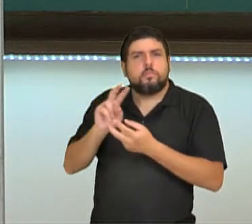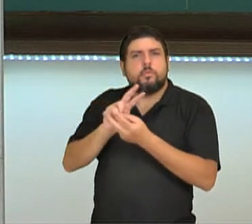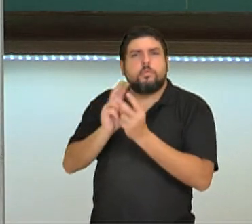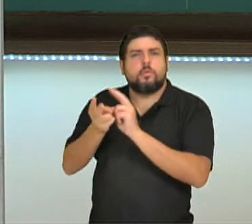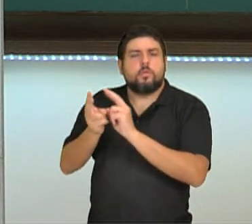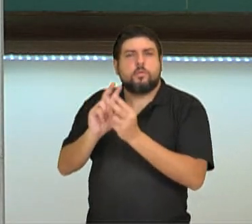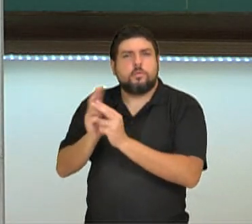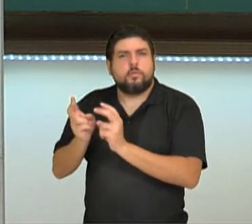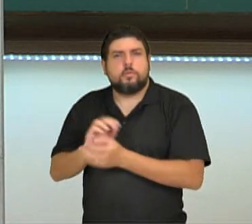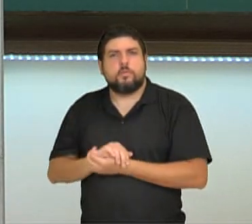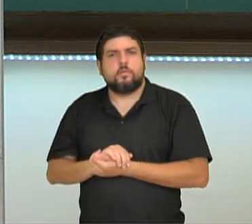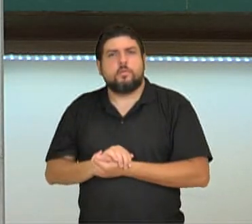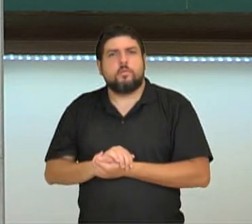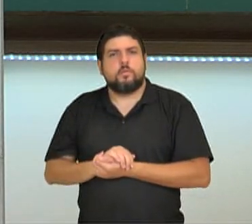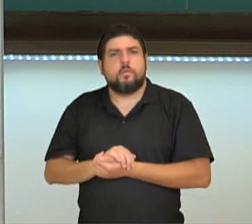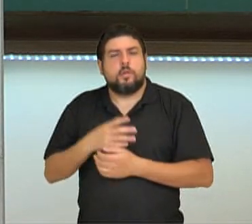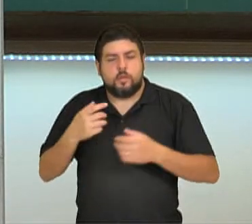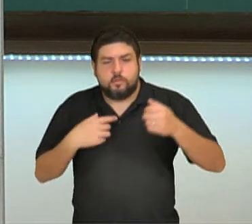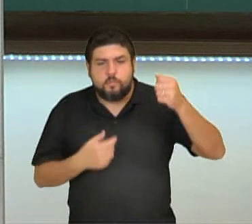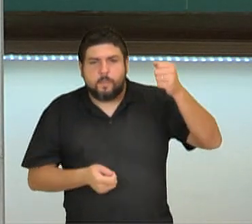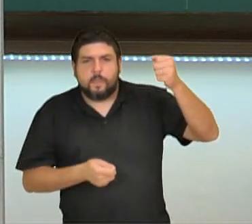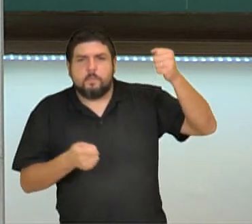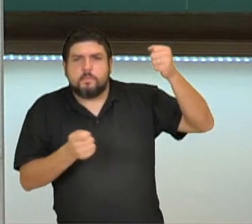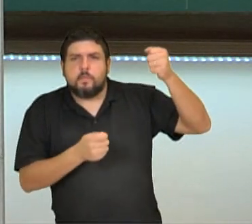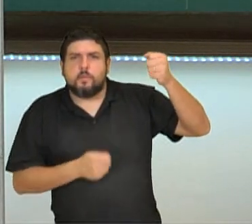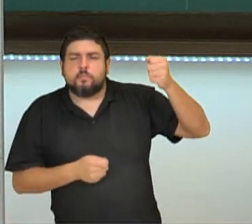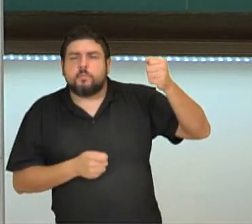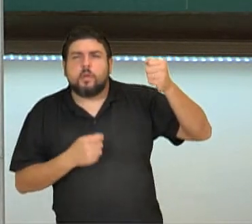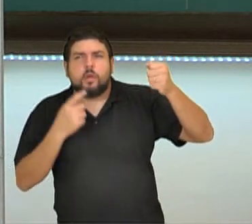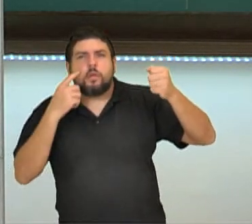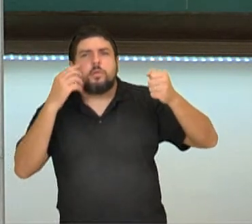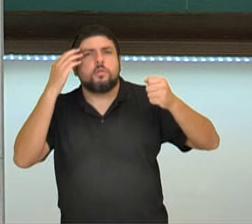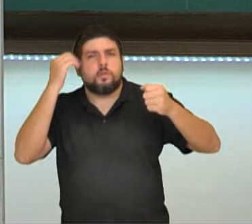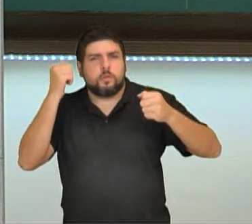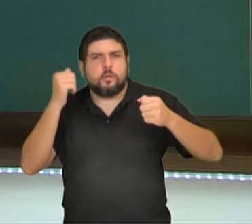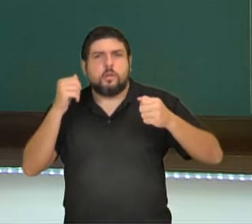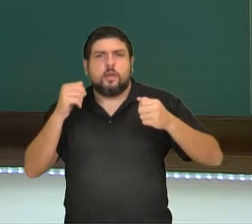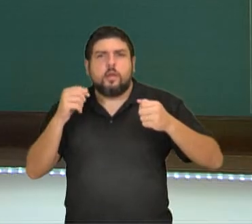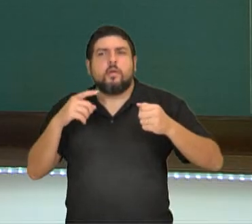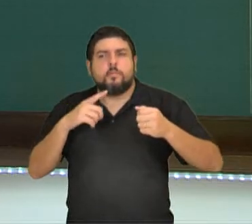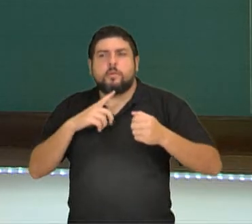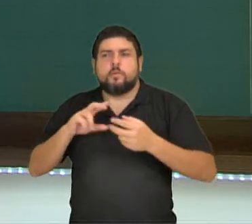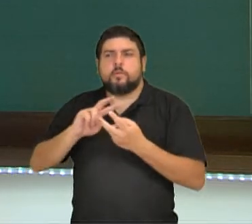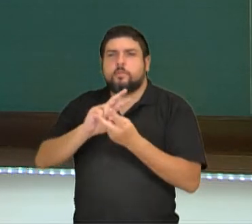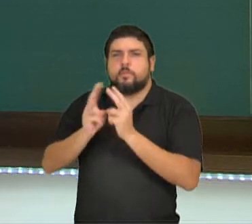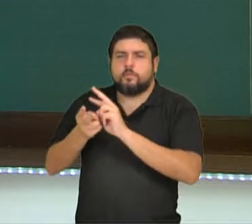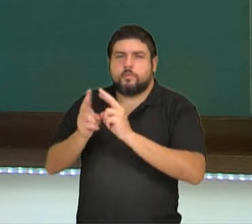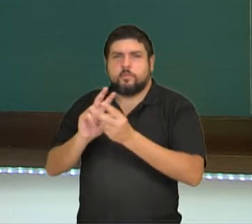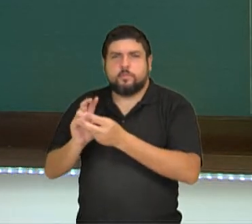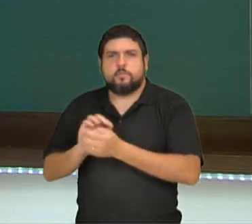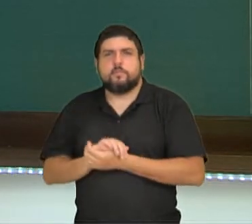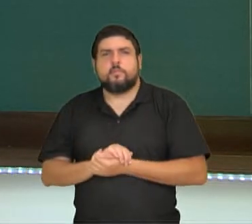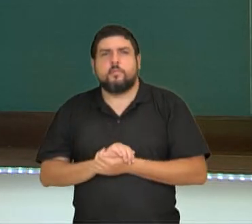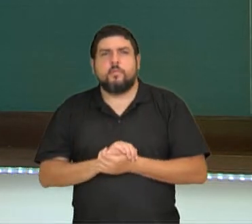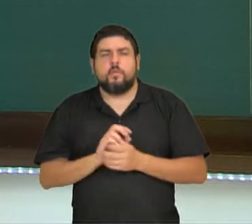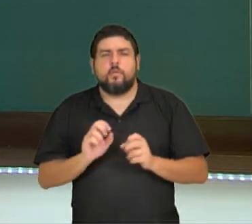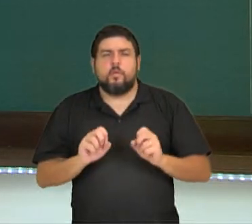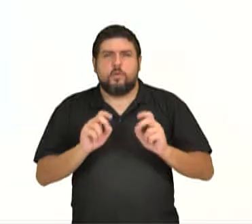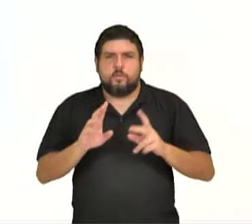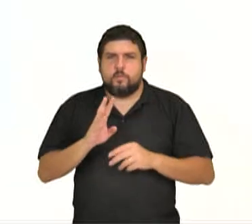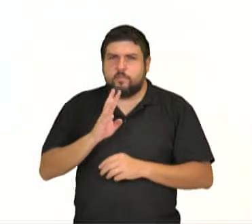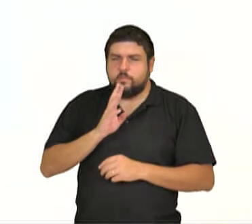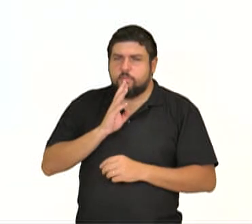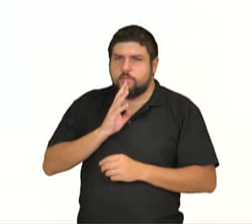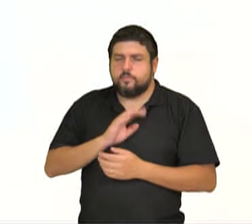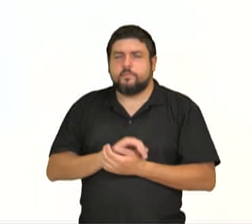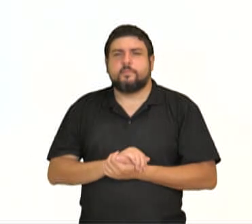som remete rapidamente, né, à roda de capoeira. Então vamos conhecer um pouquinho desse instrumento aí.